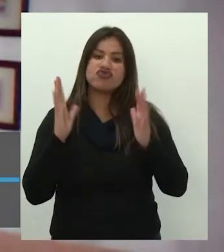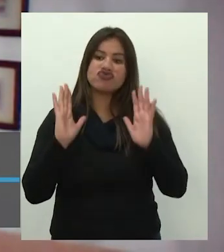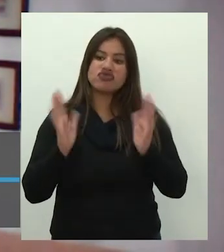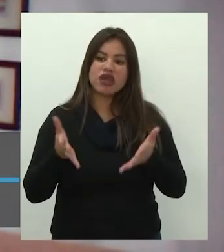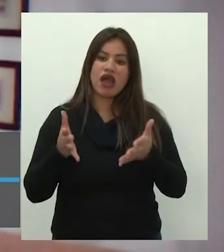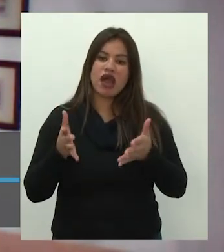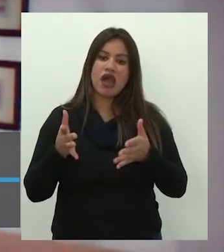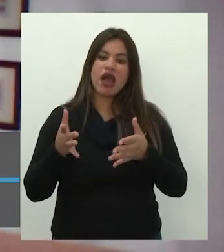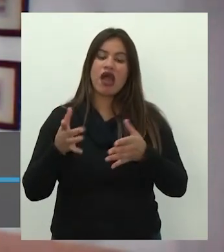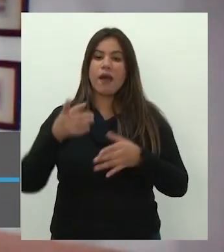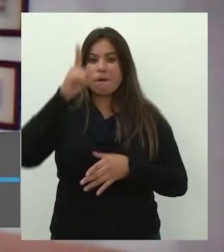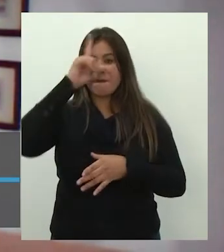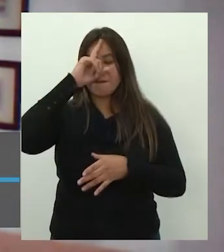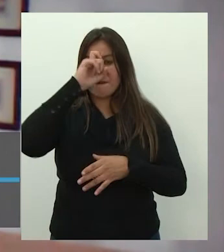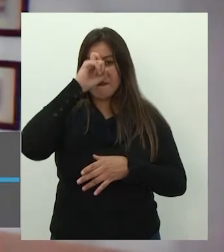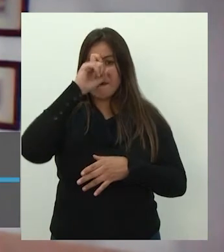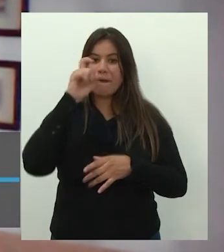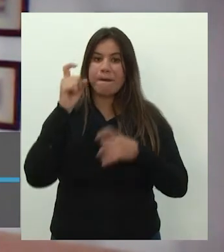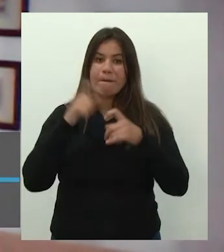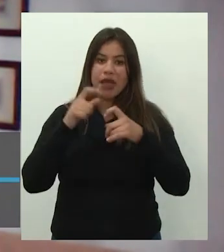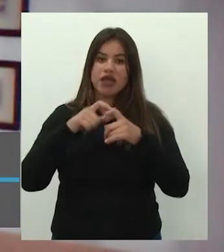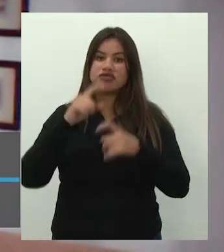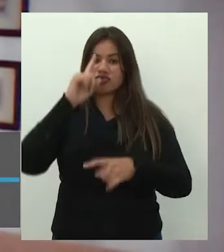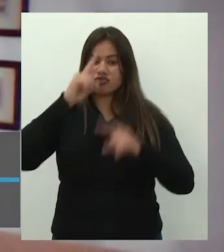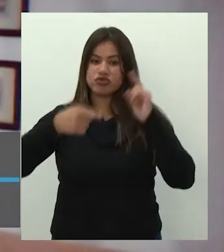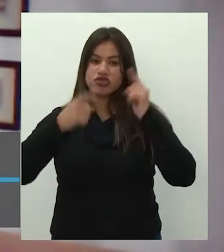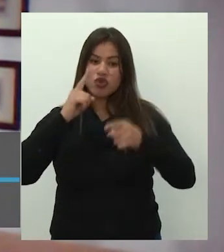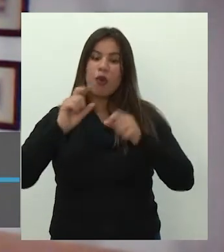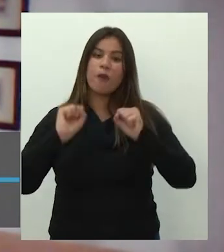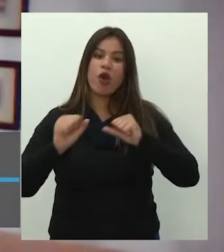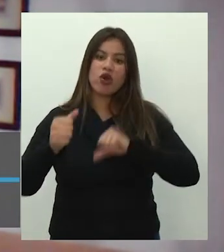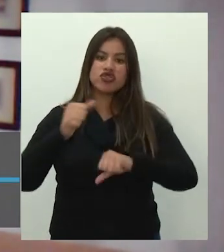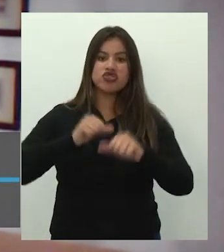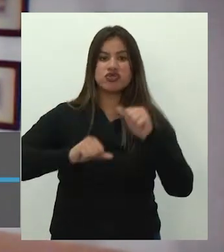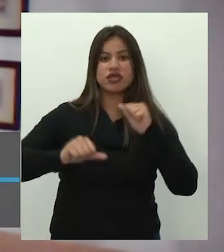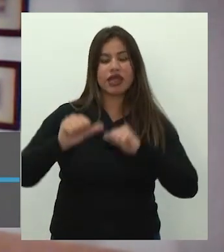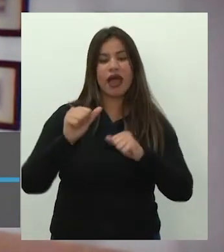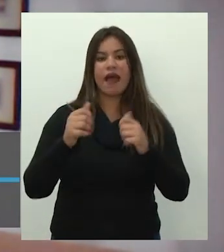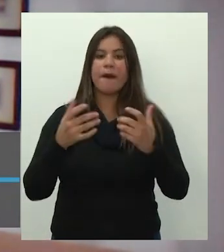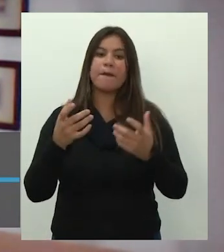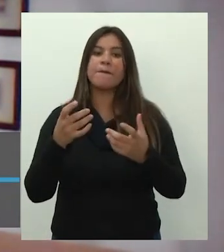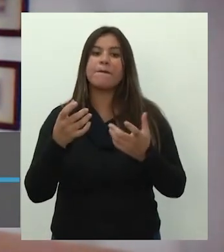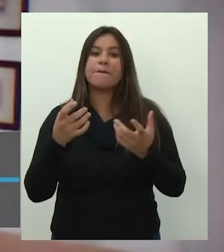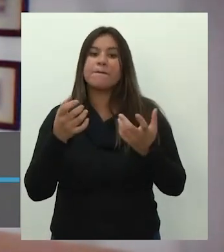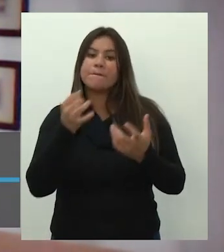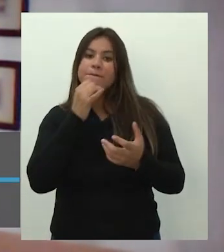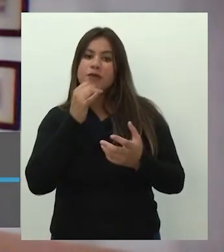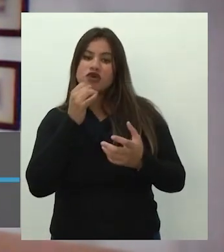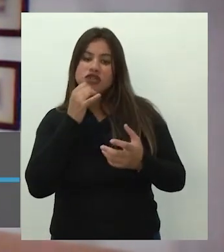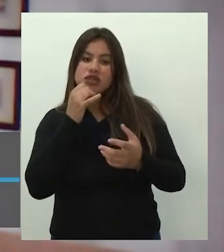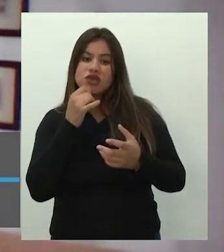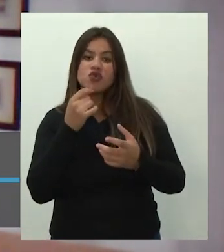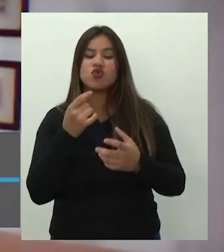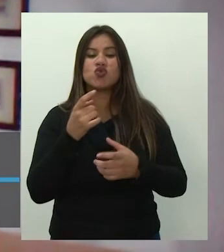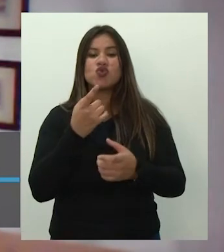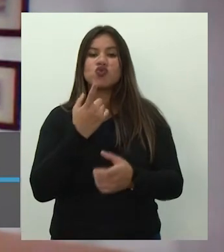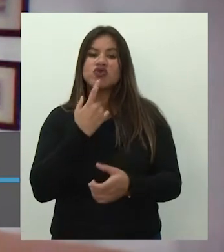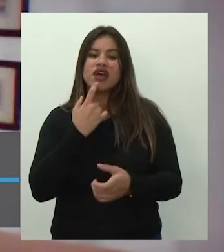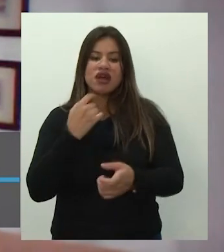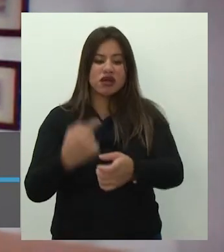recebendo por ordem médica. Pode alterar, por exemplo, a velocidade de coagulação do